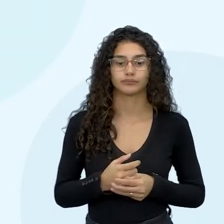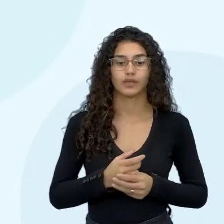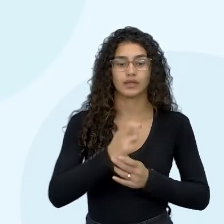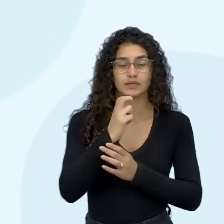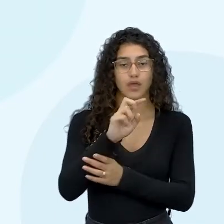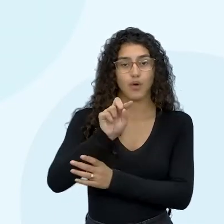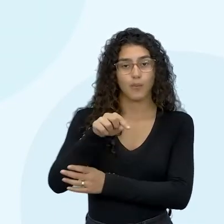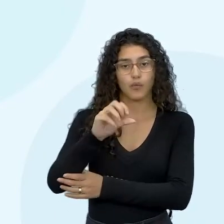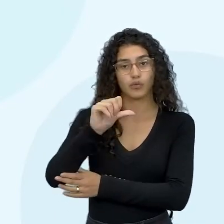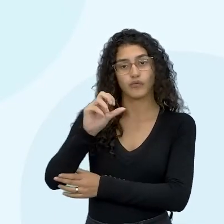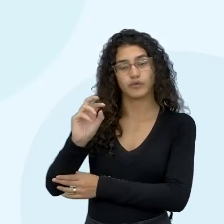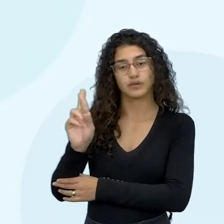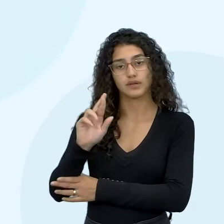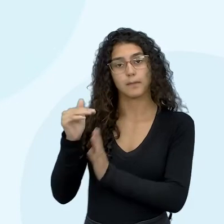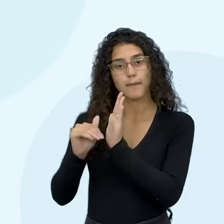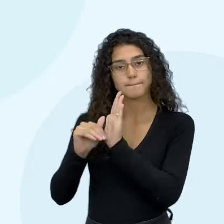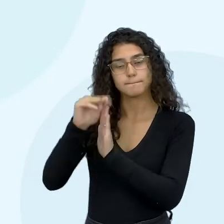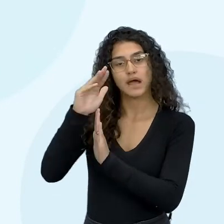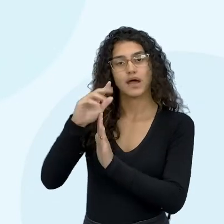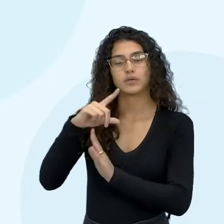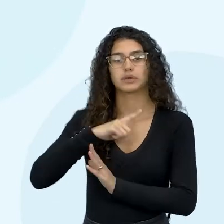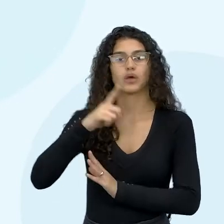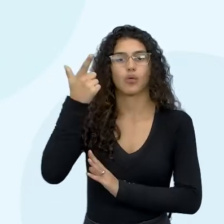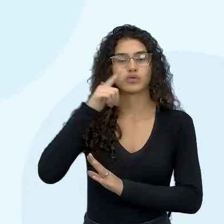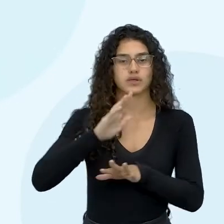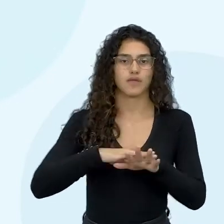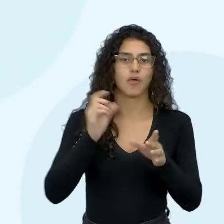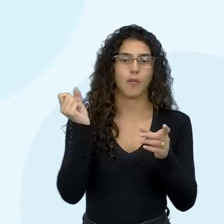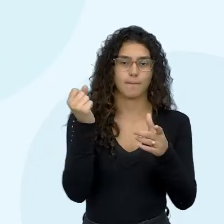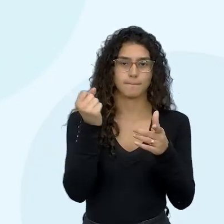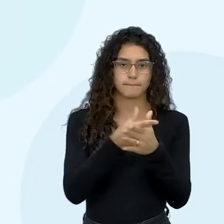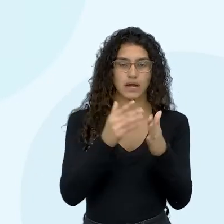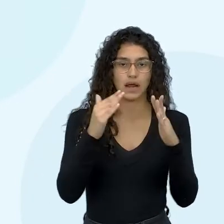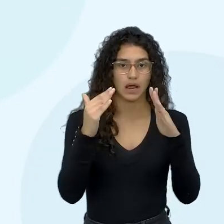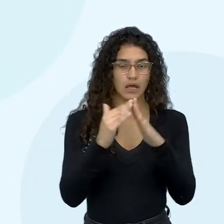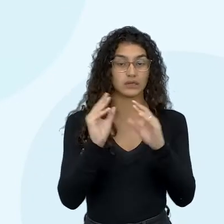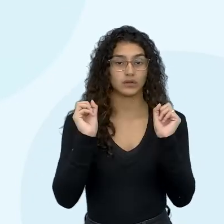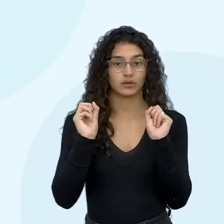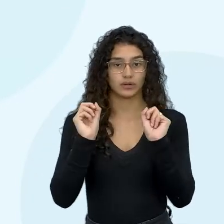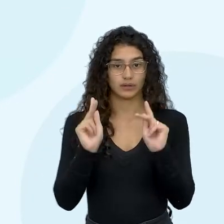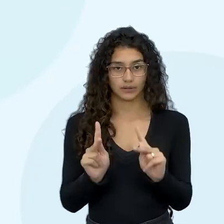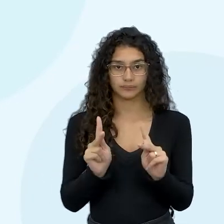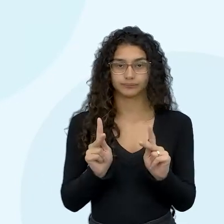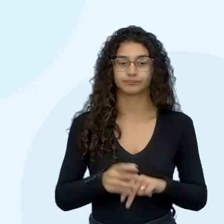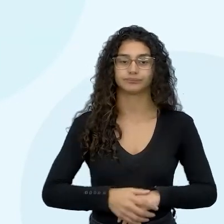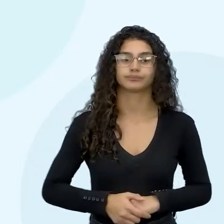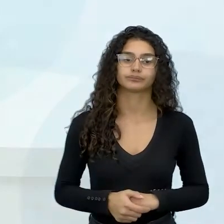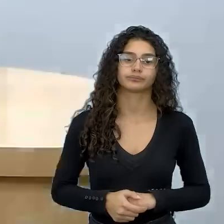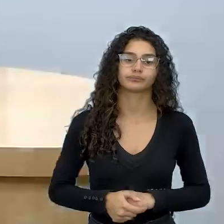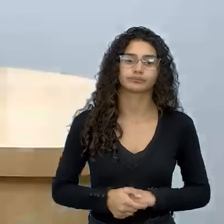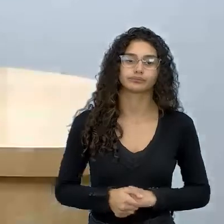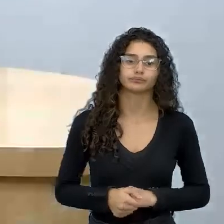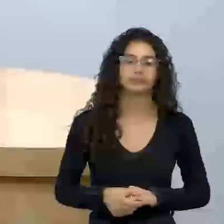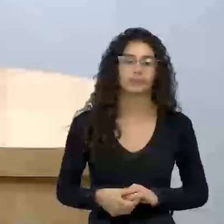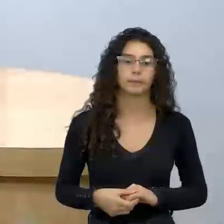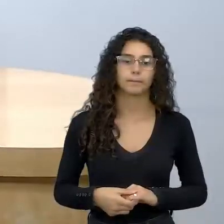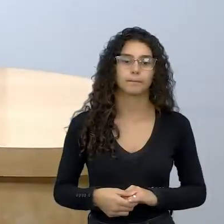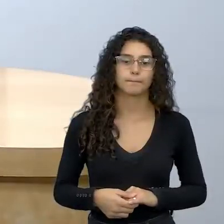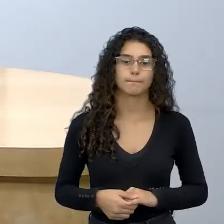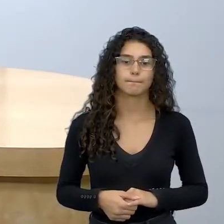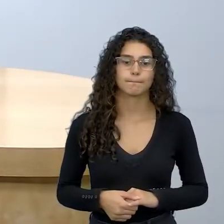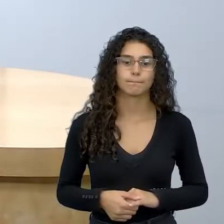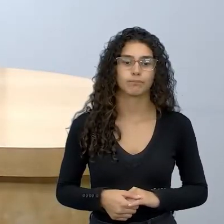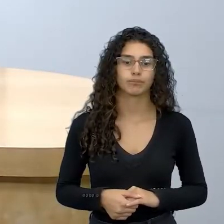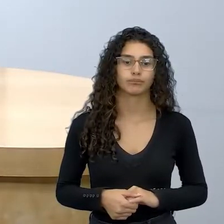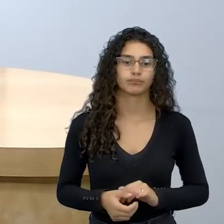né? Para estar tendo um bom financiamento. Tudo bem? Então, aqui, ó.